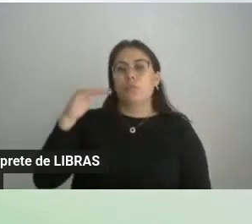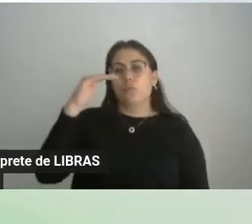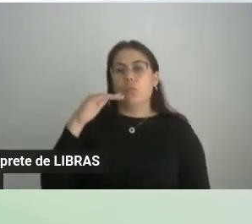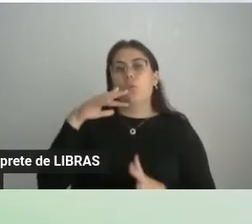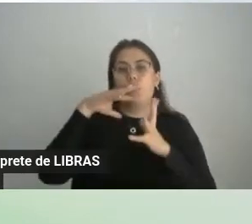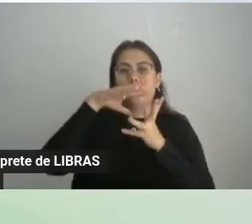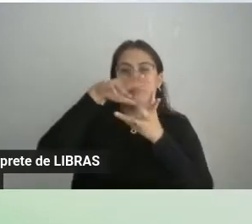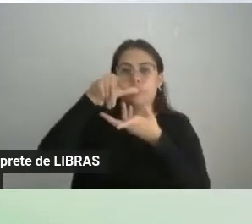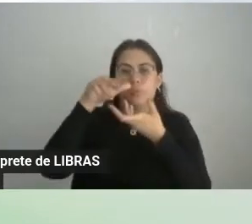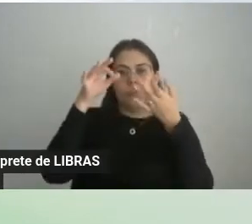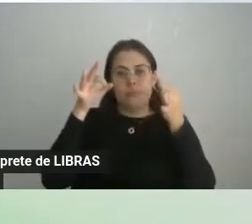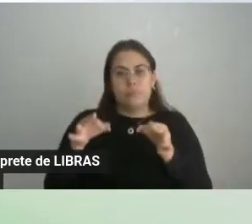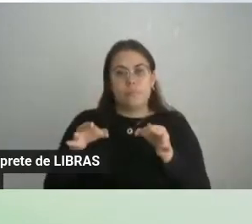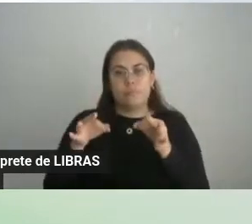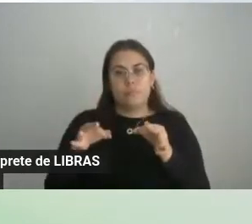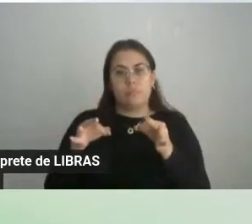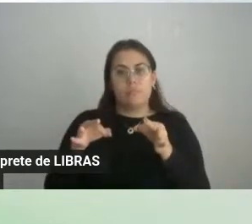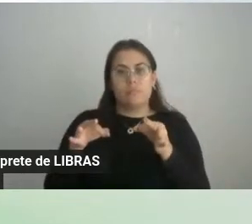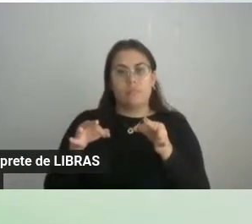aí, como educadora, eu acho que